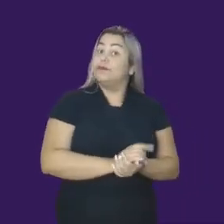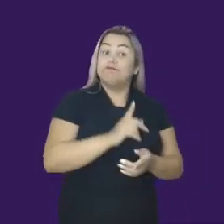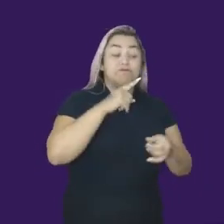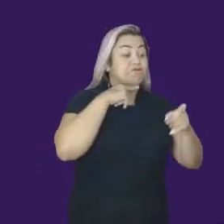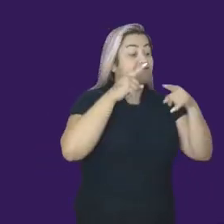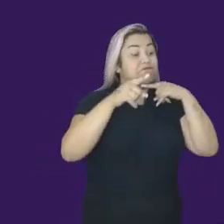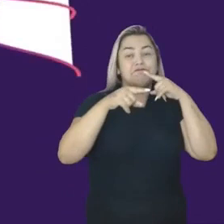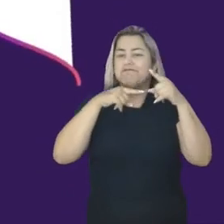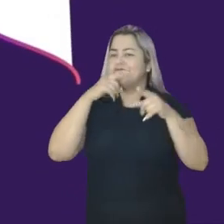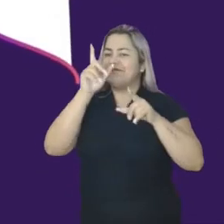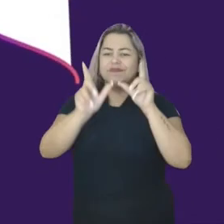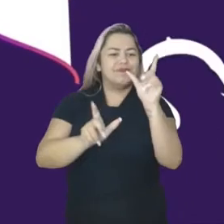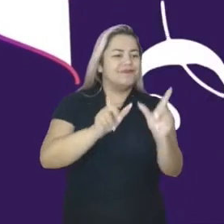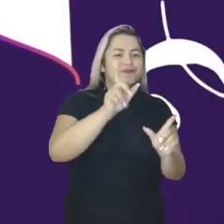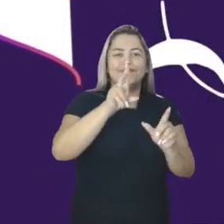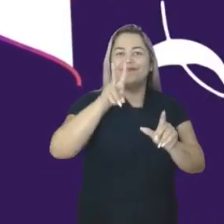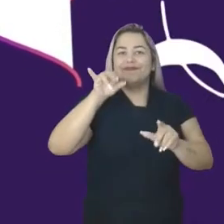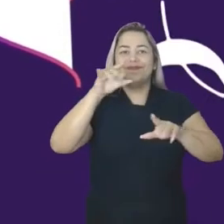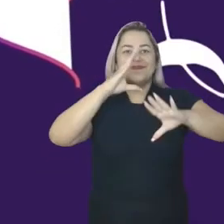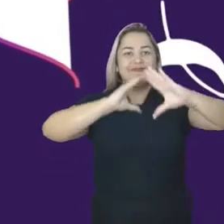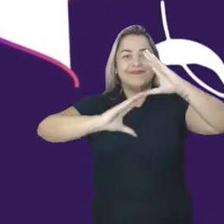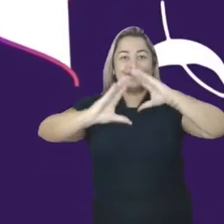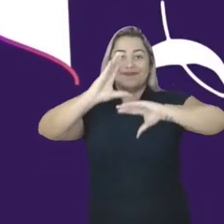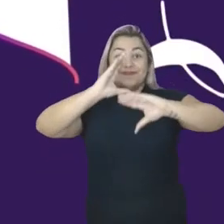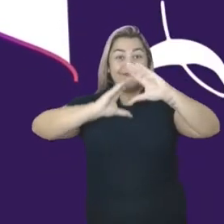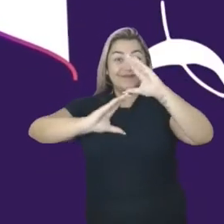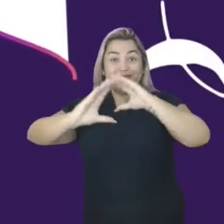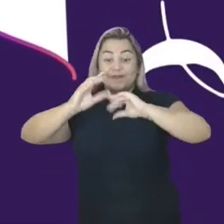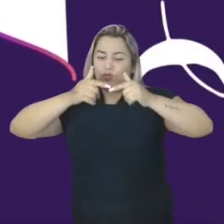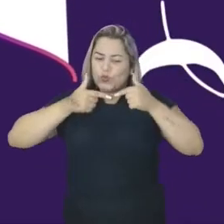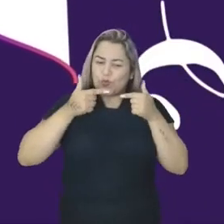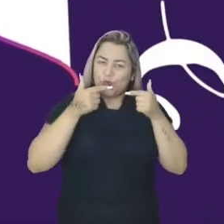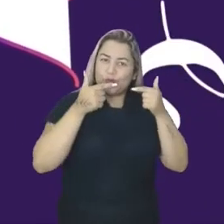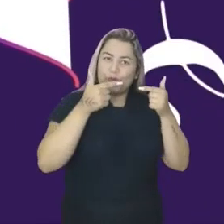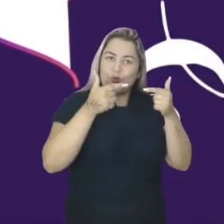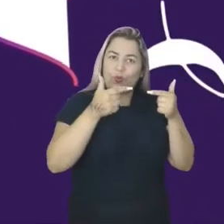Ninguém vai me impedir de cantar e lutar.